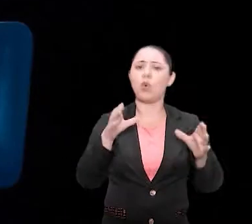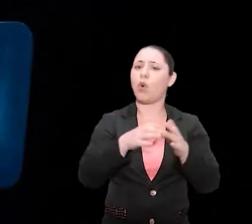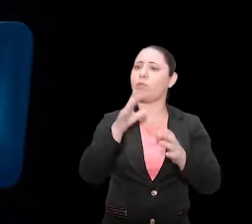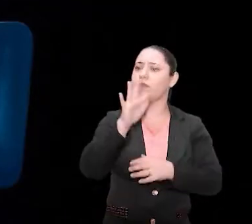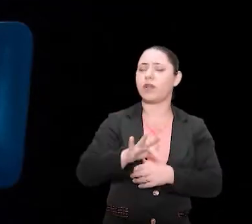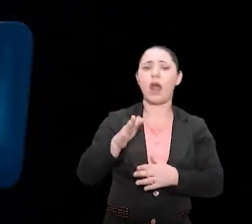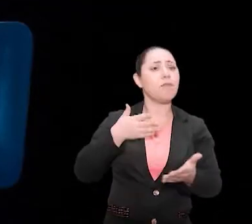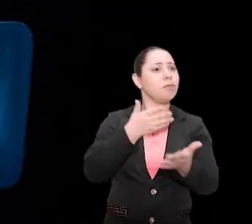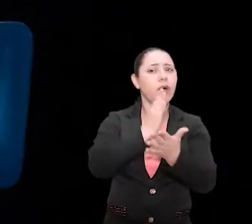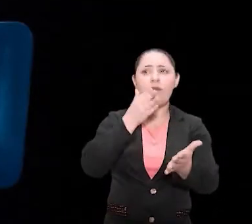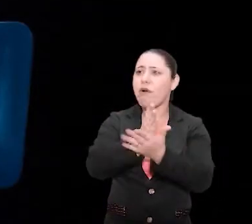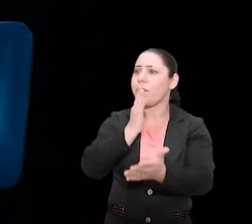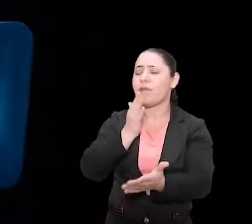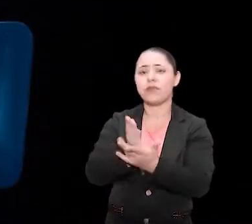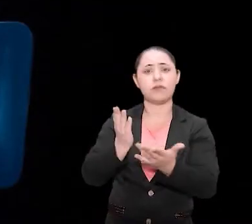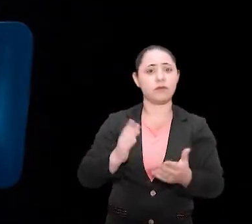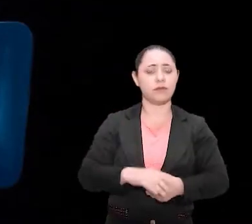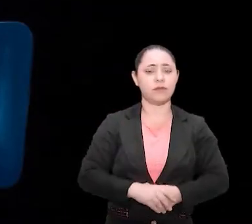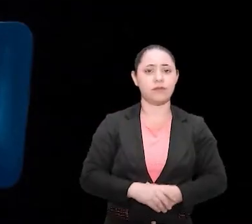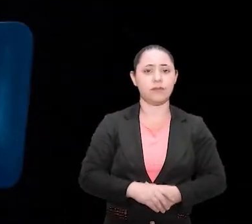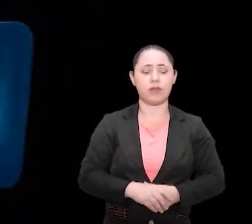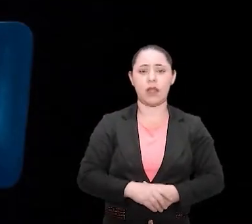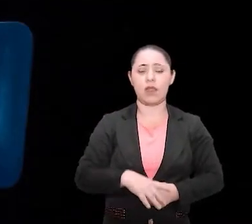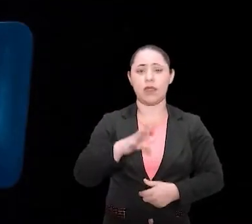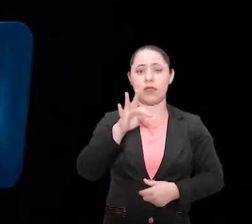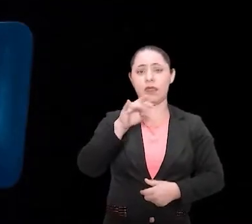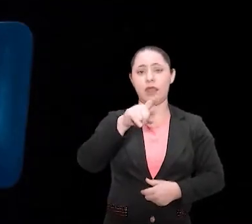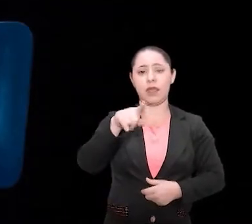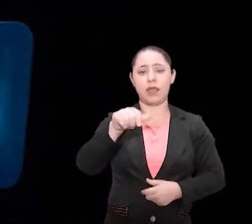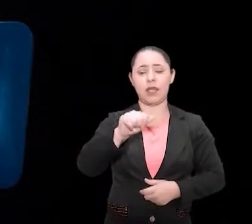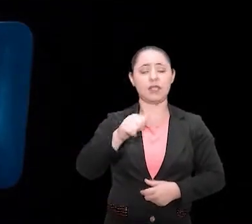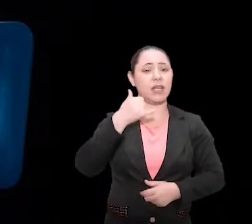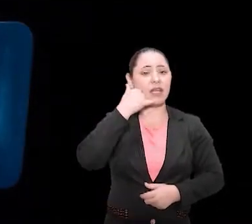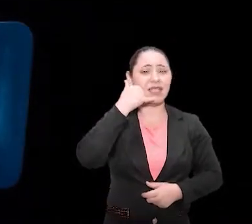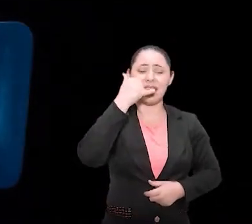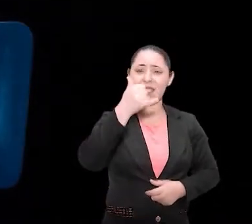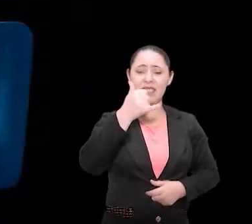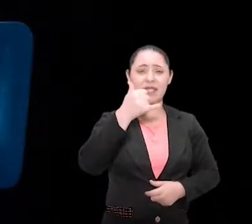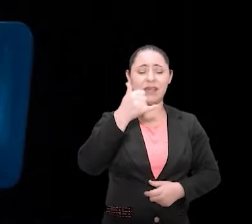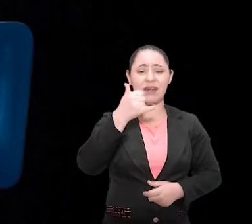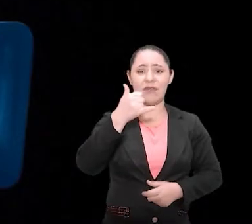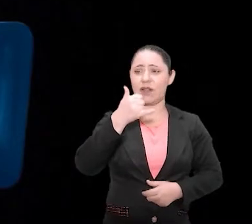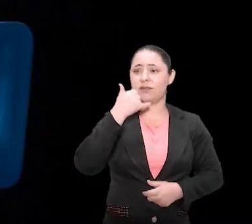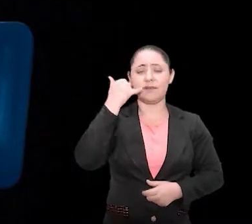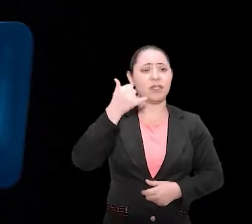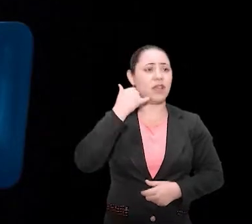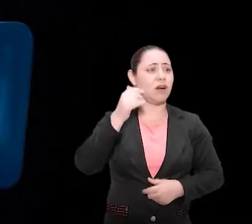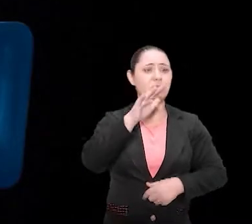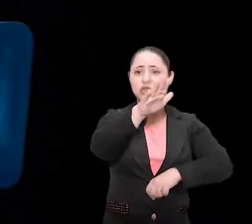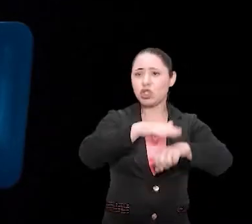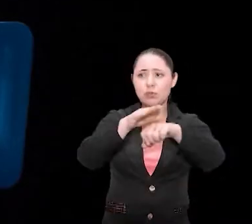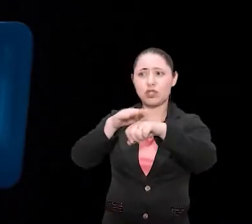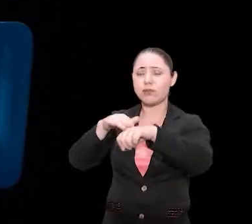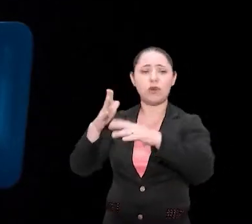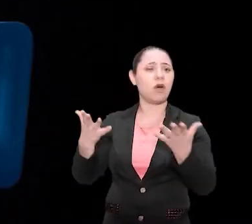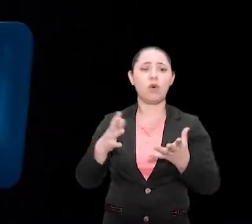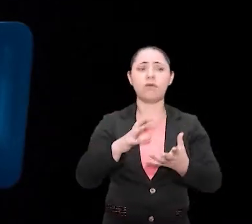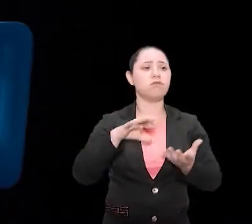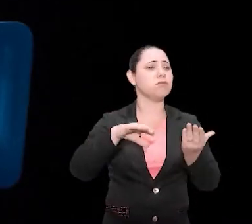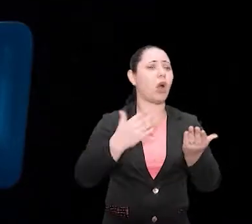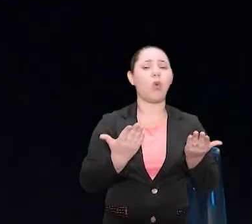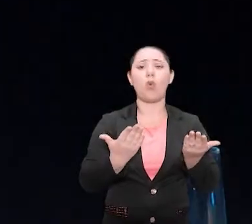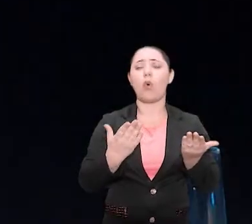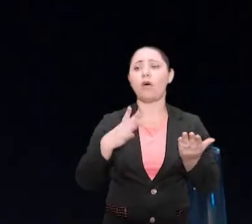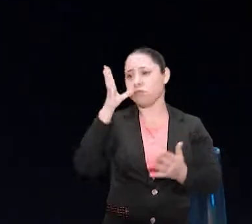Deus, aprova isso, né? Ligava para Tereza Cristina, ligava para quem, aí você ativa tudo que você tem de contato para ver se encontra